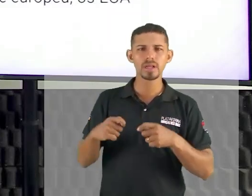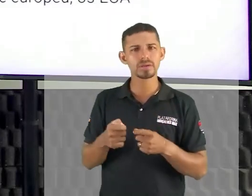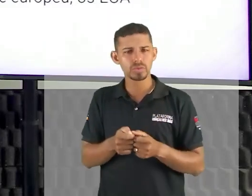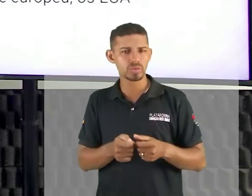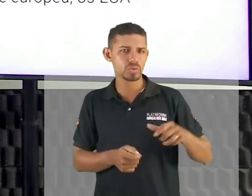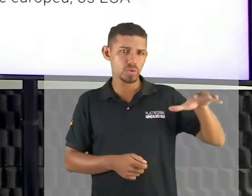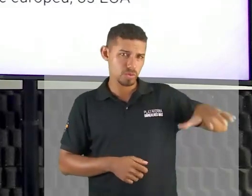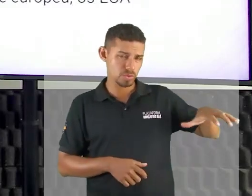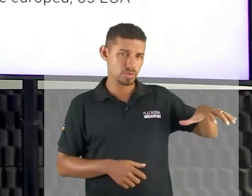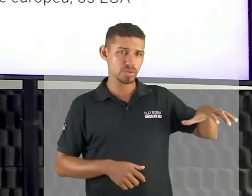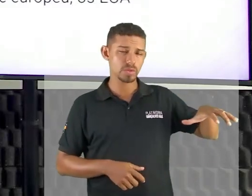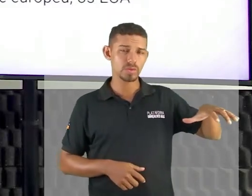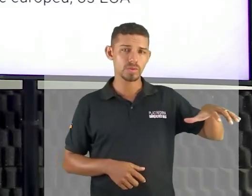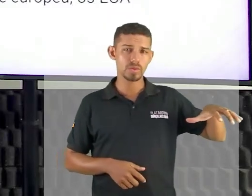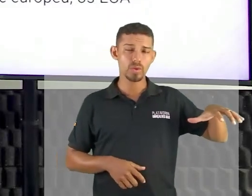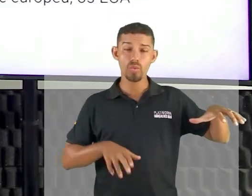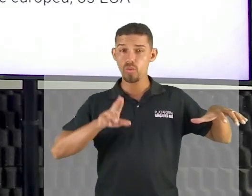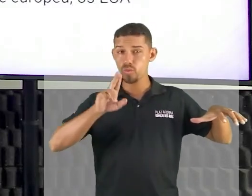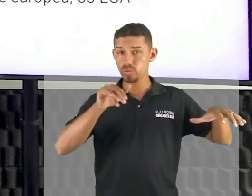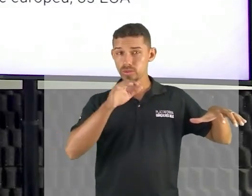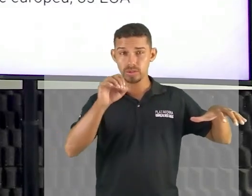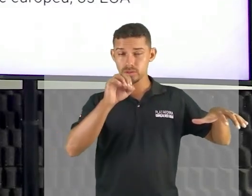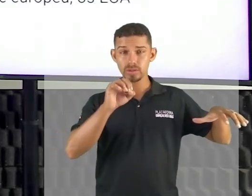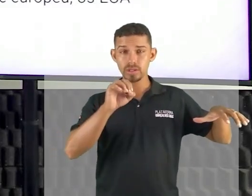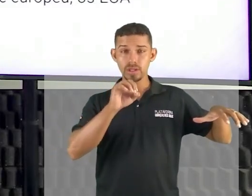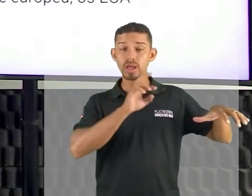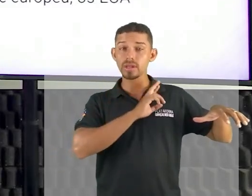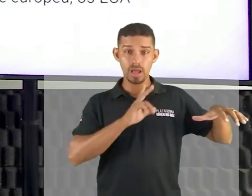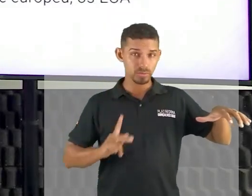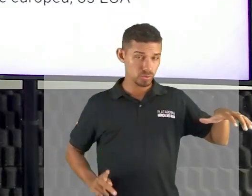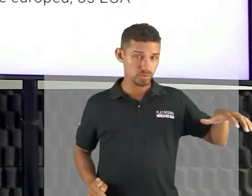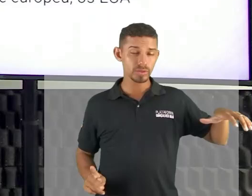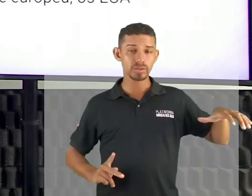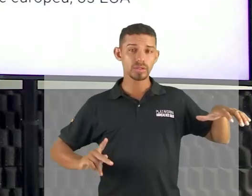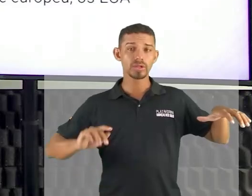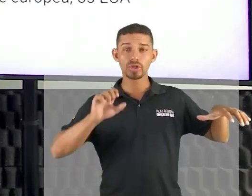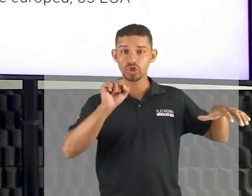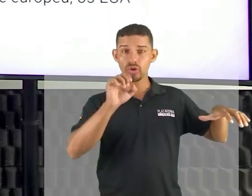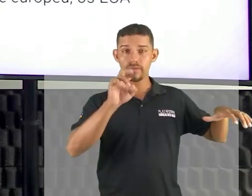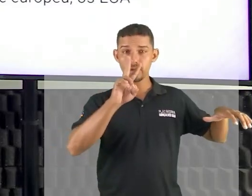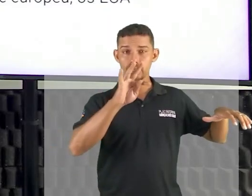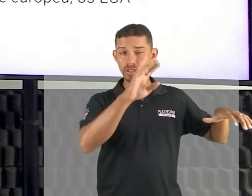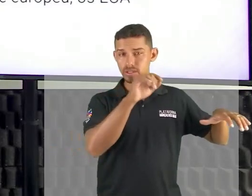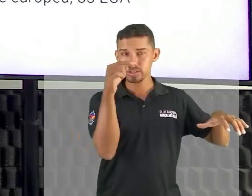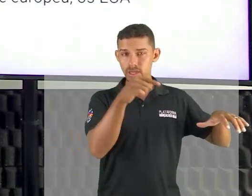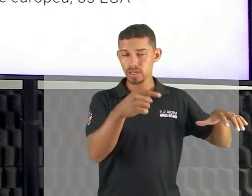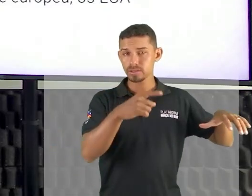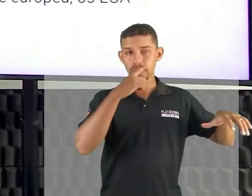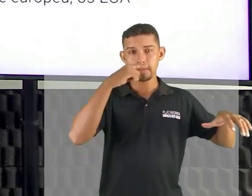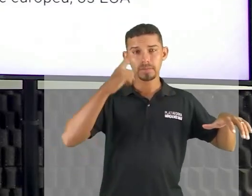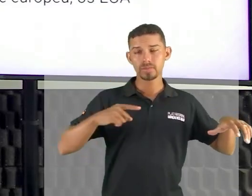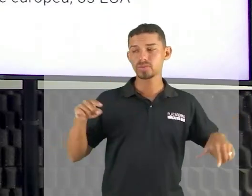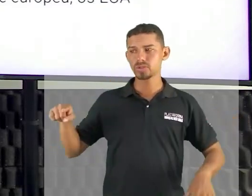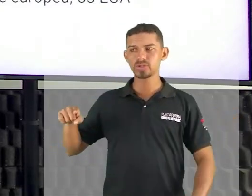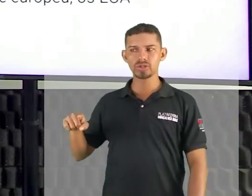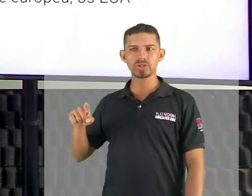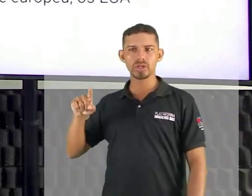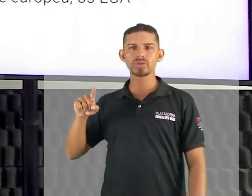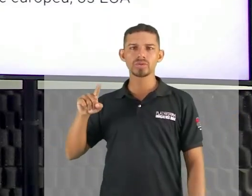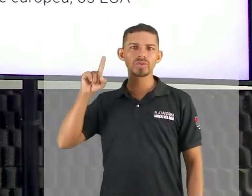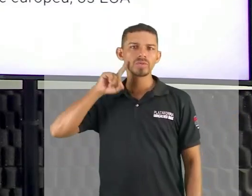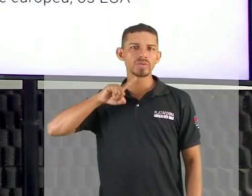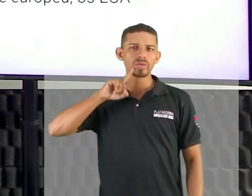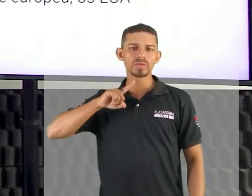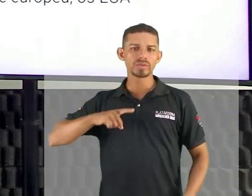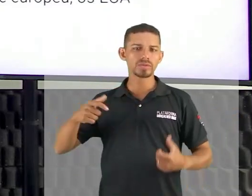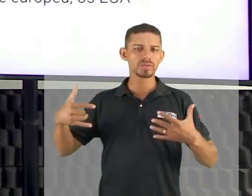grandes potências, a União das Repúblicas Socialistas Soviéticas, a União Soviética e os Estados Unidos, entrem em conflito. E aí fala-se de